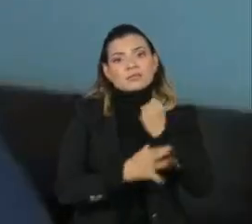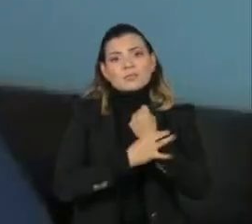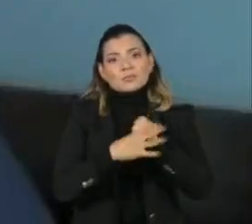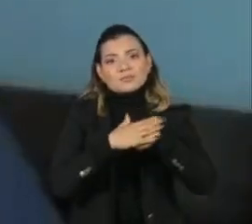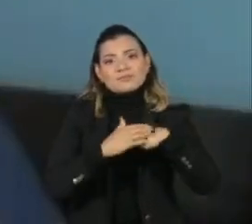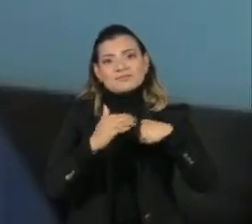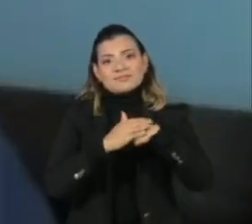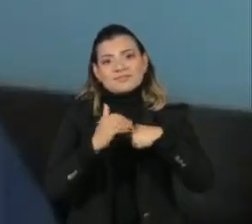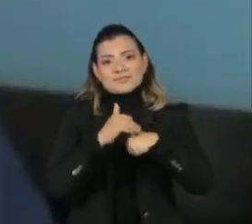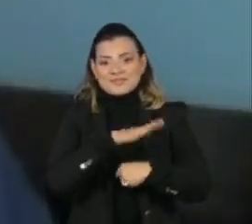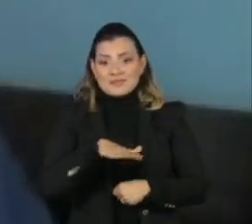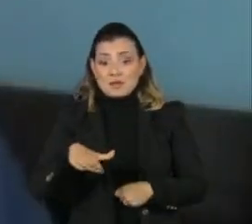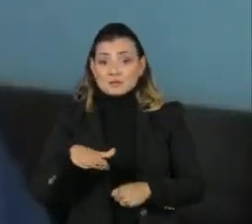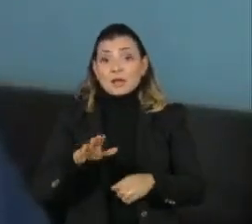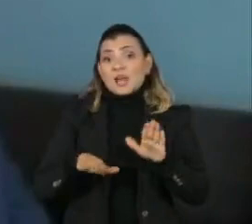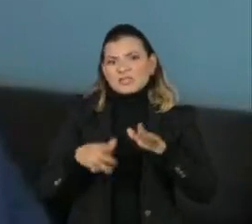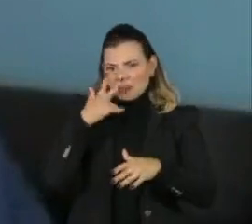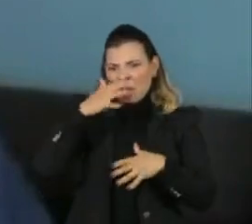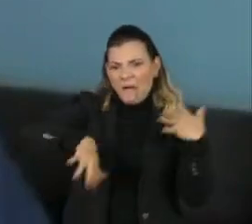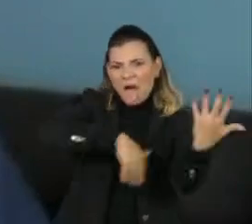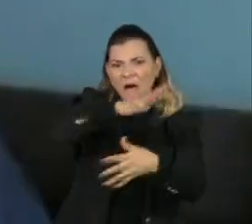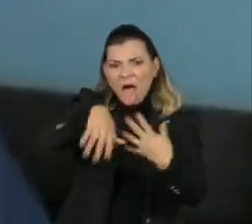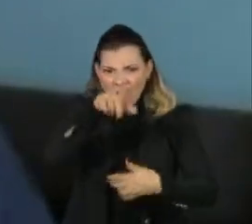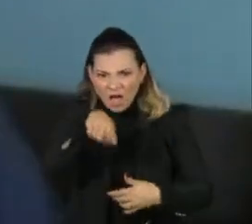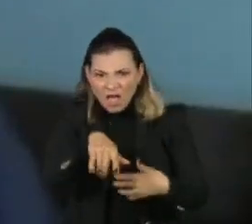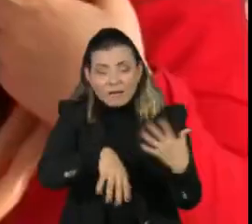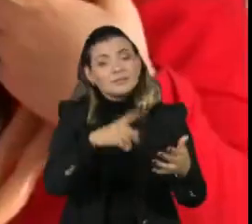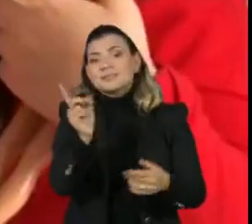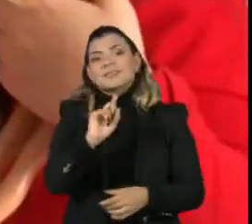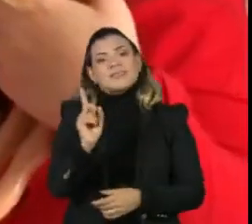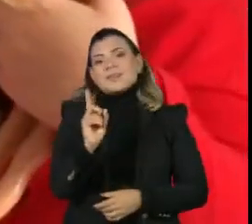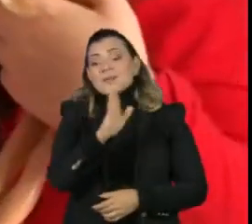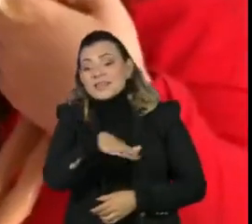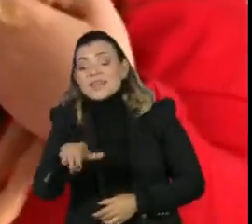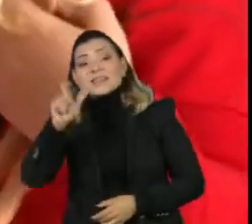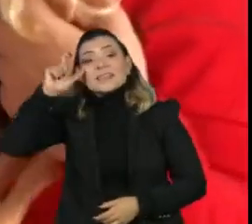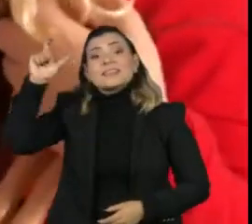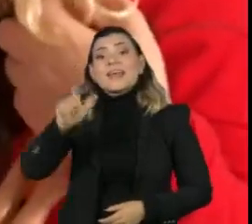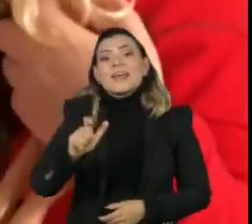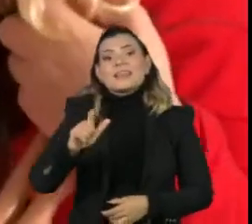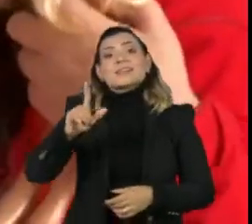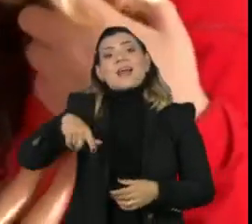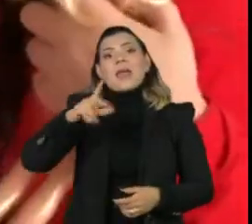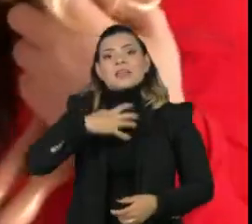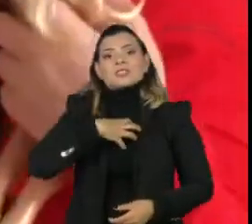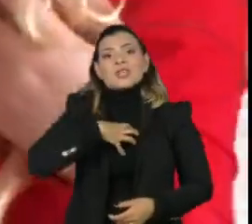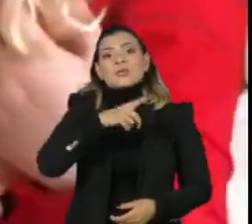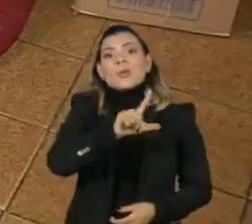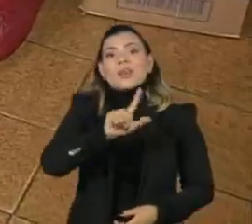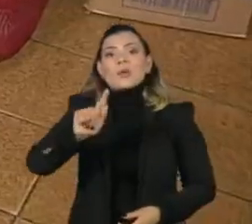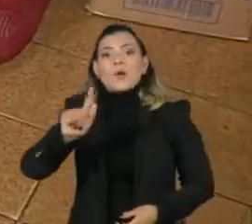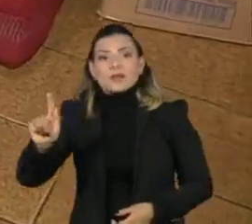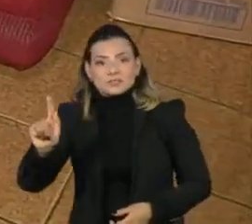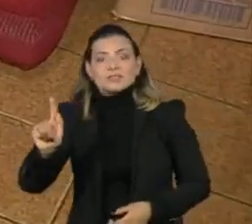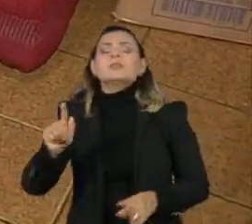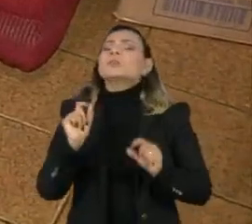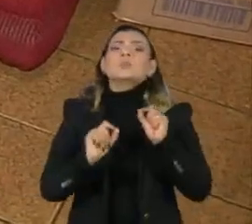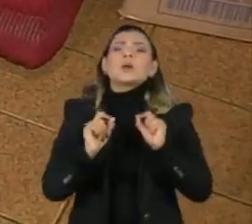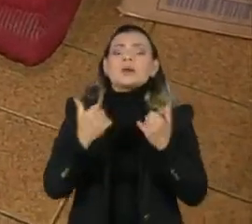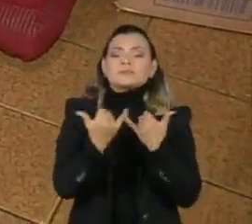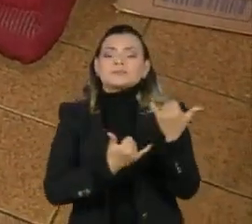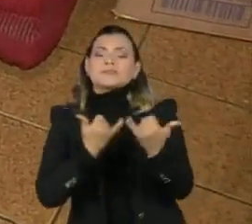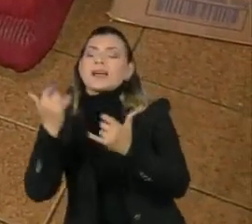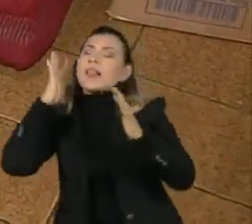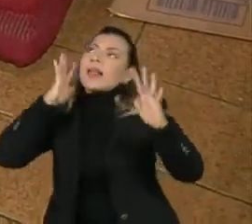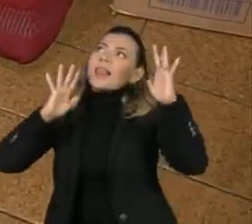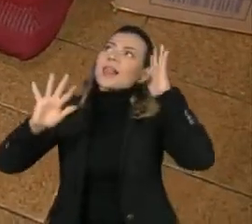acolhedor aquele tem muitas assim se chama de bagunça da criança era na verdade o endereço de noiva da Criança é uma linguagem lúdica onde ela inventa